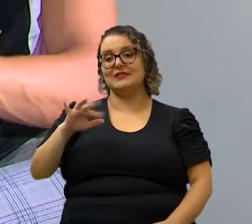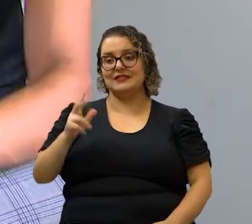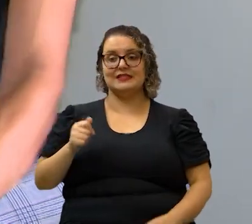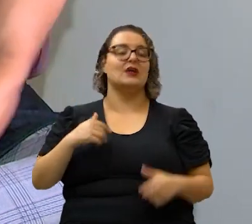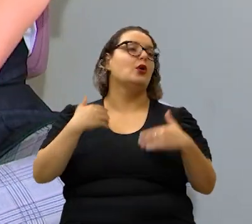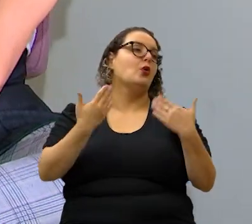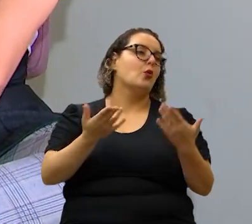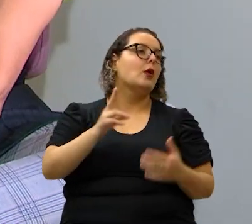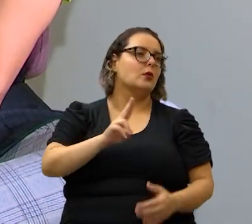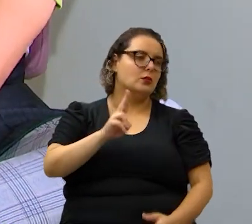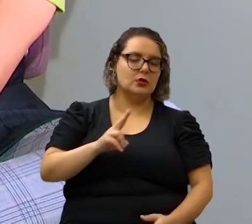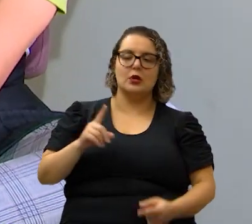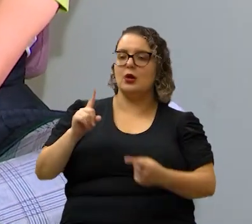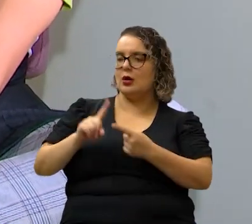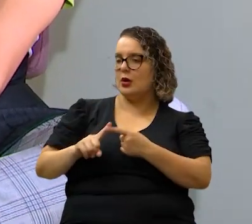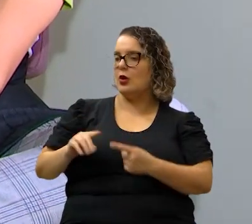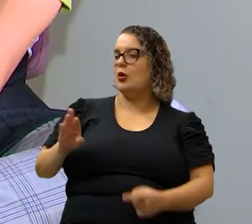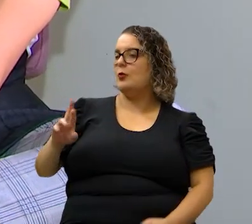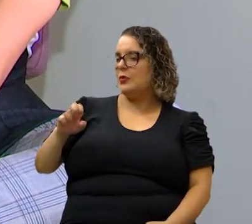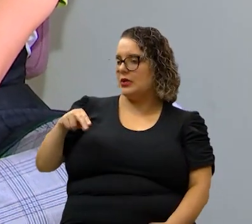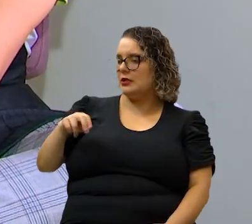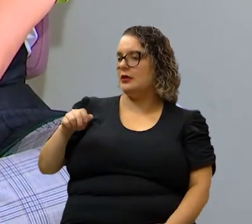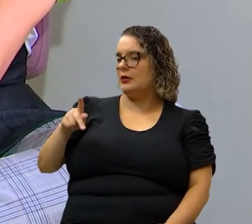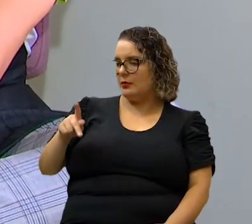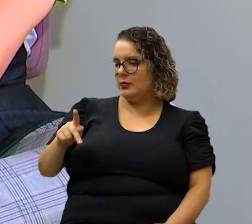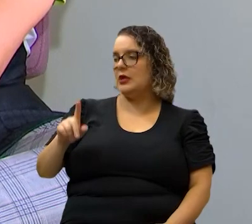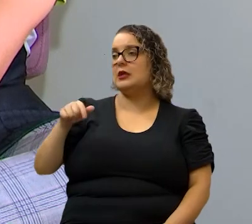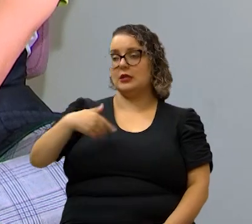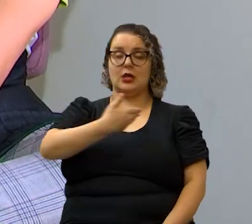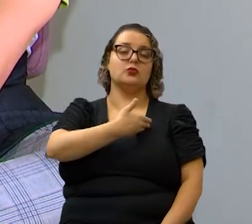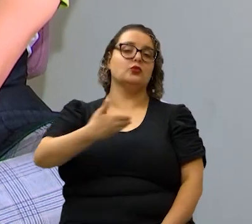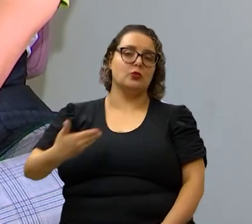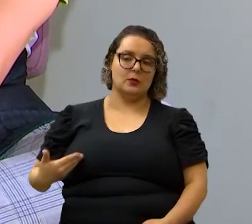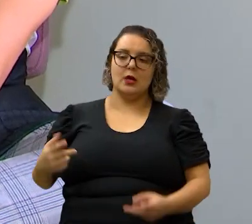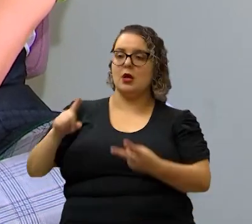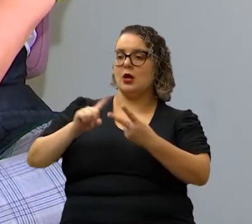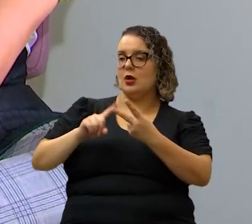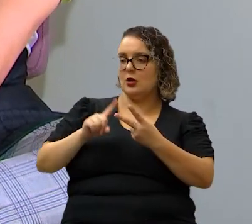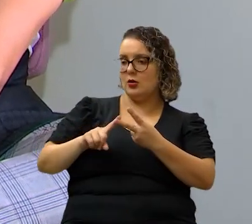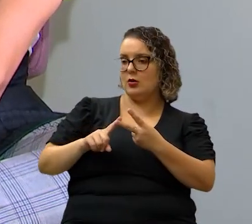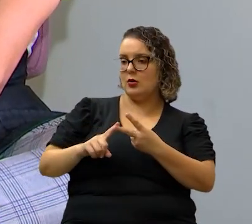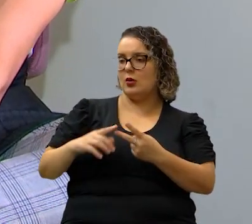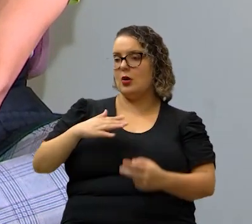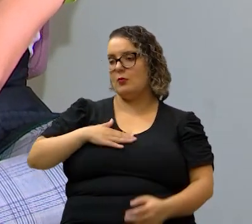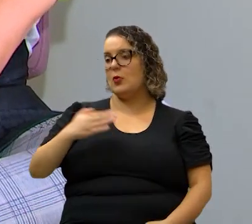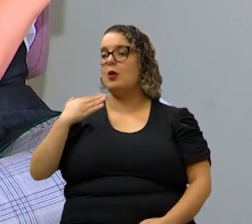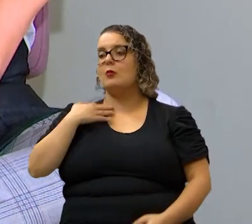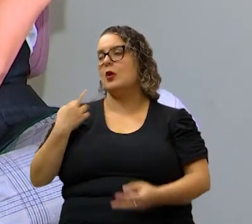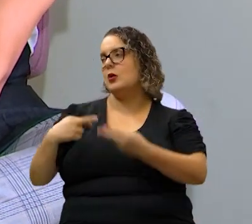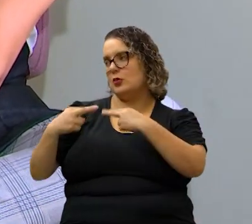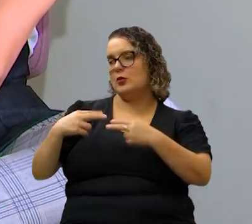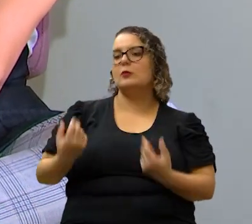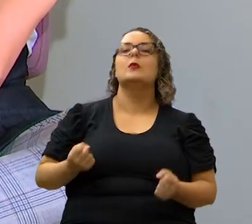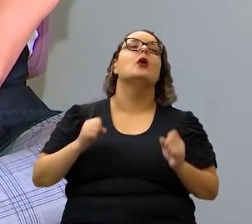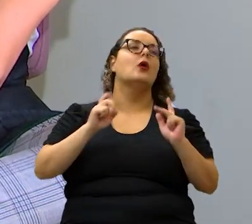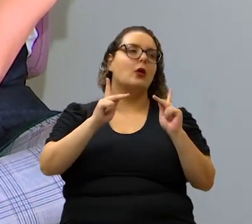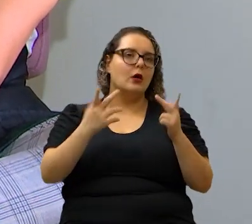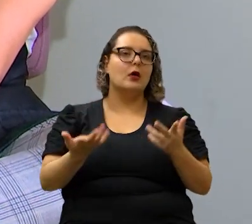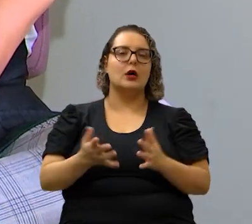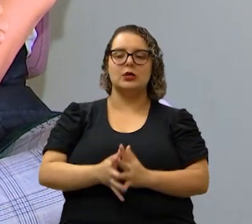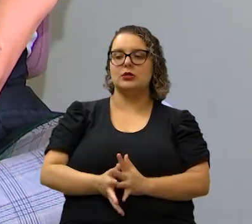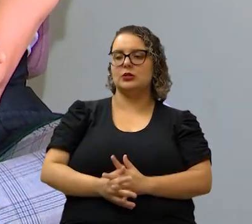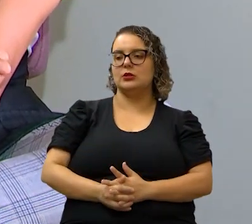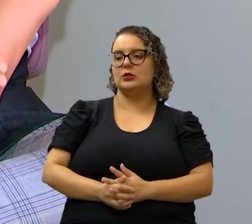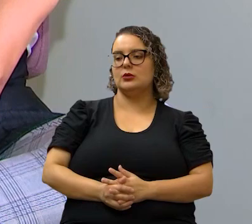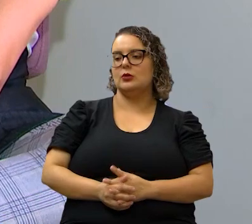linhas. Quais então, você usou? Eu usei o Pronamp, né, que é uma linha do governo, e outra linha alinhada ao meu banco de relacionamento. Ok. Né,